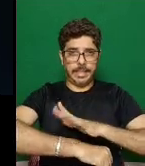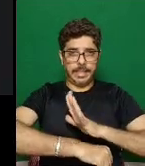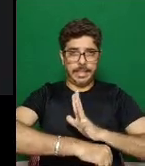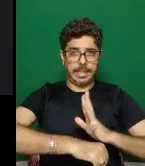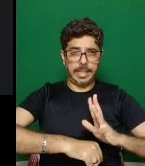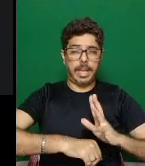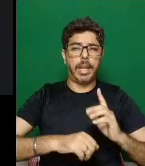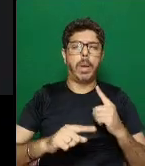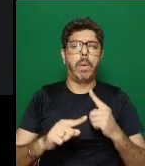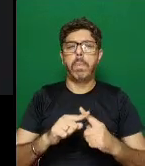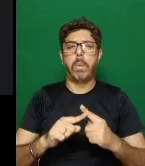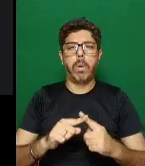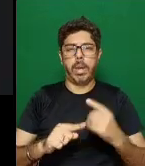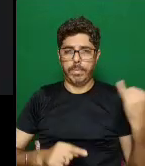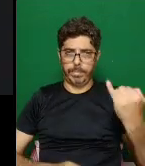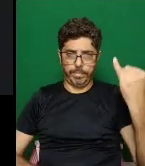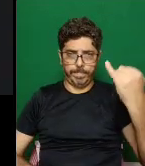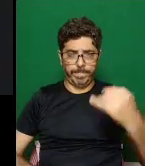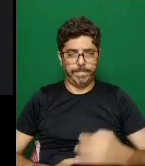vital.